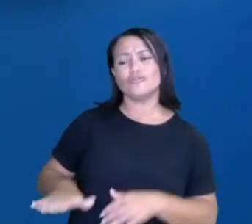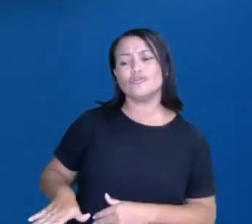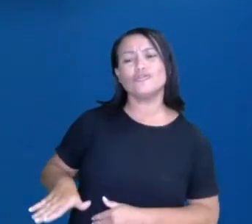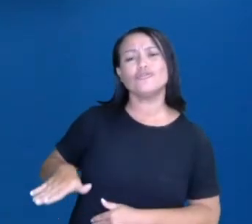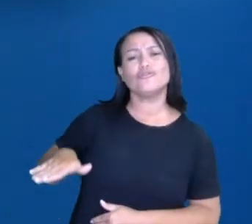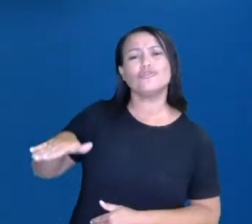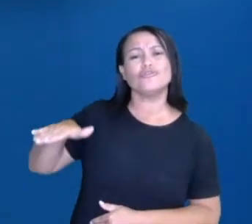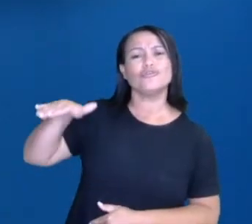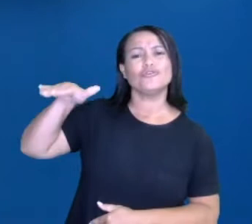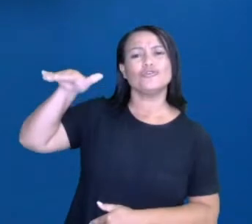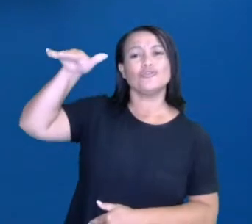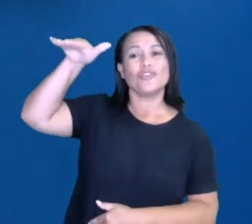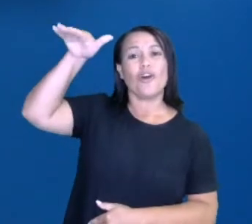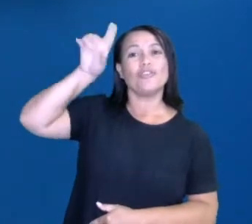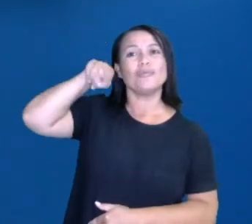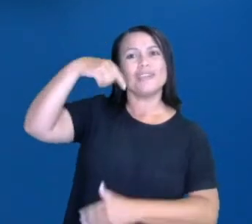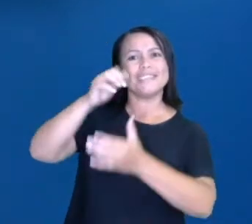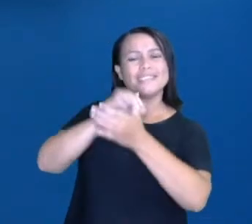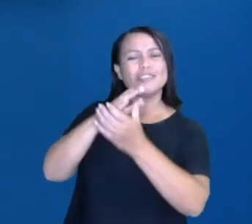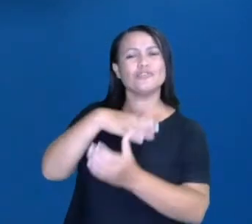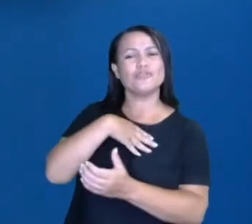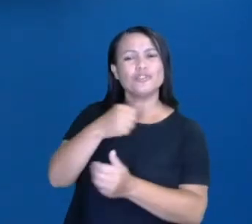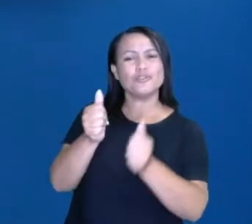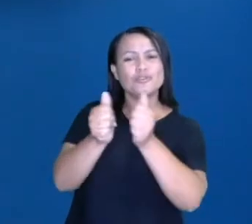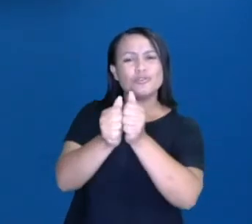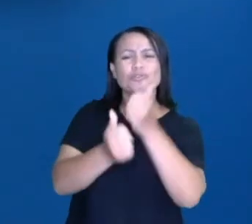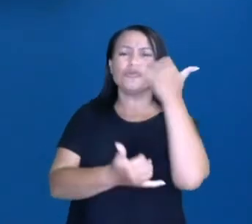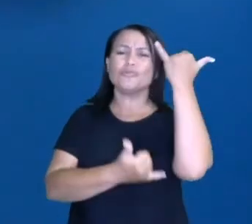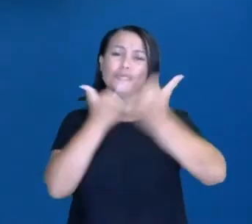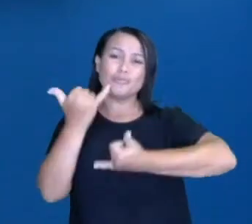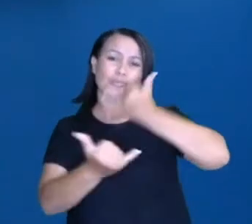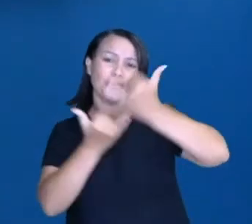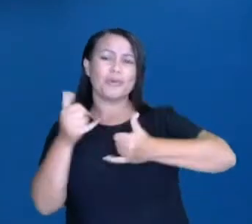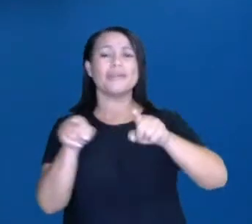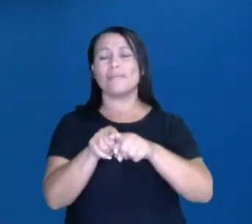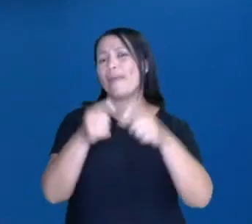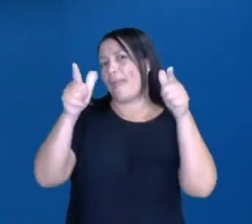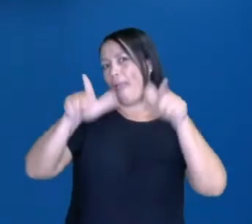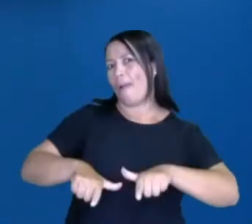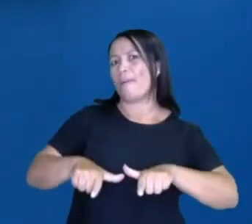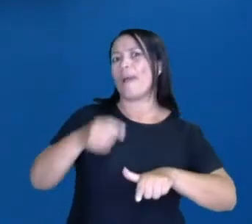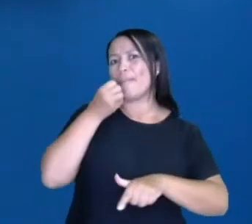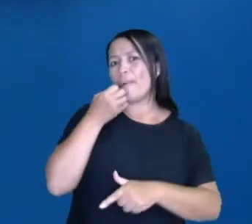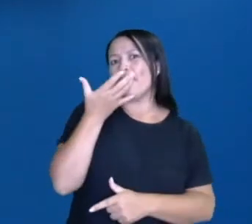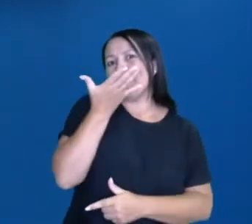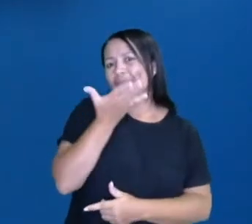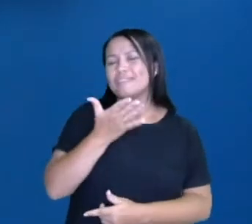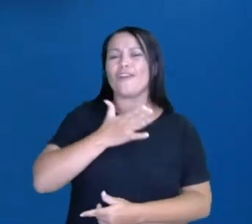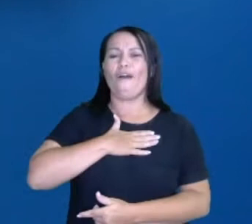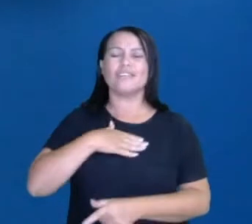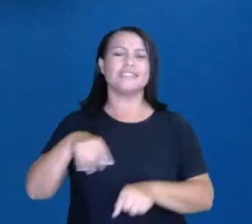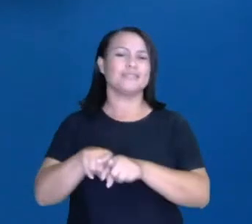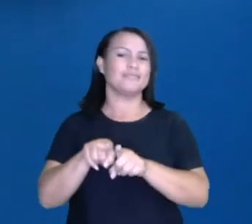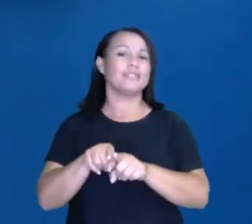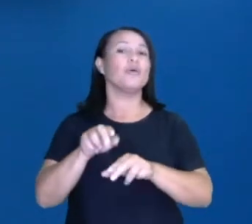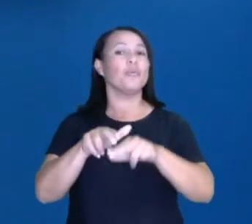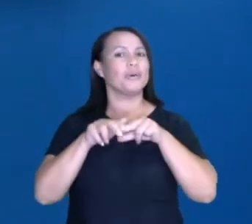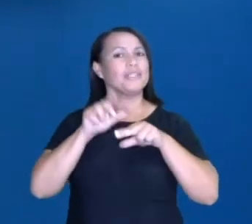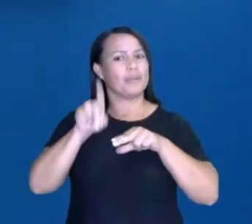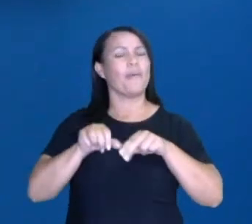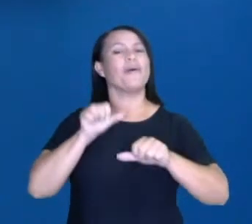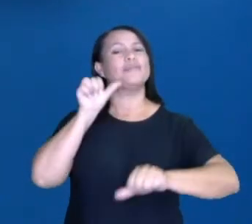meus filhos, né, brinquei, e eles também é lugar para eles, né? Então, por isso ele pode